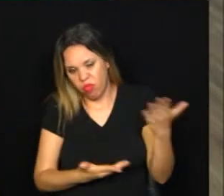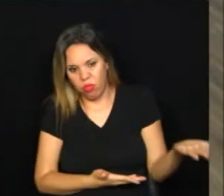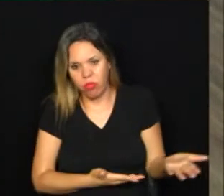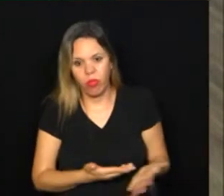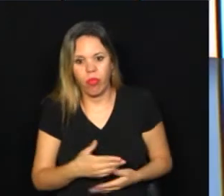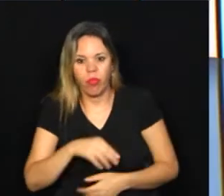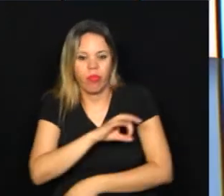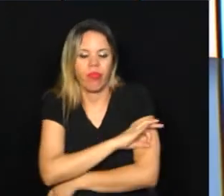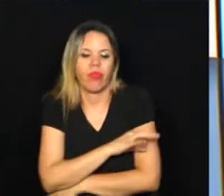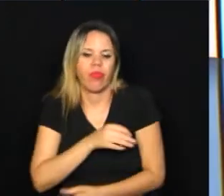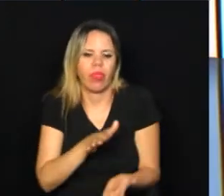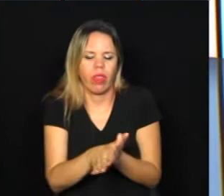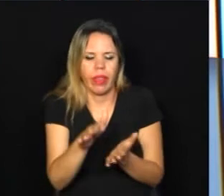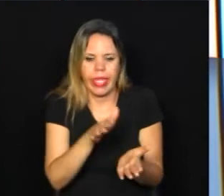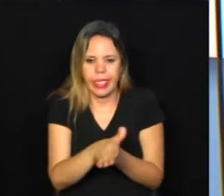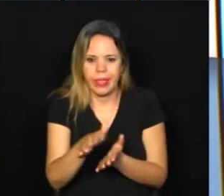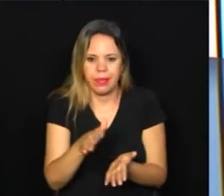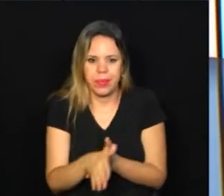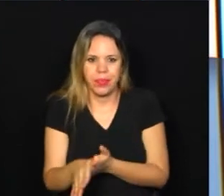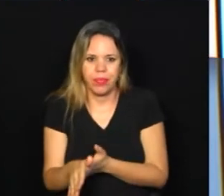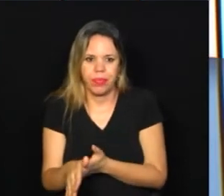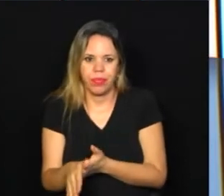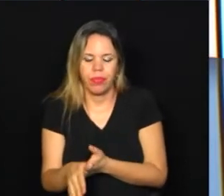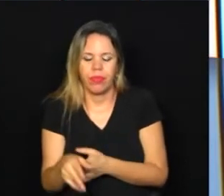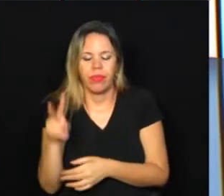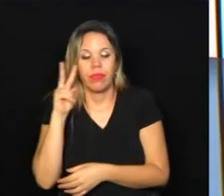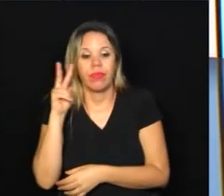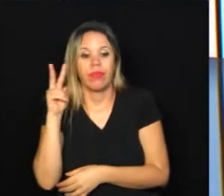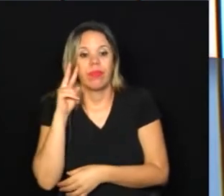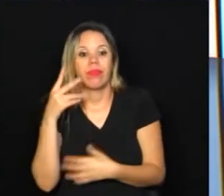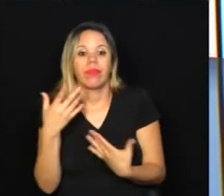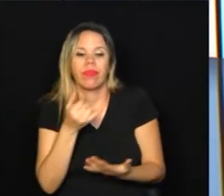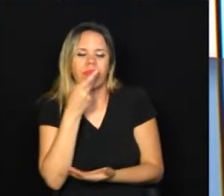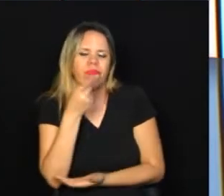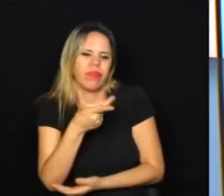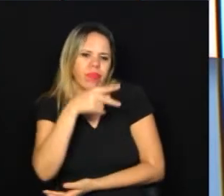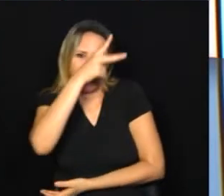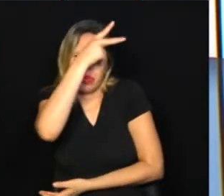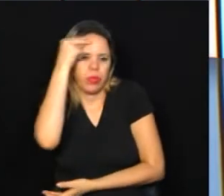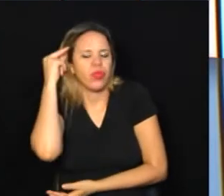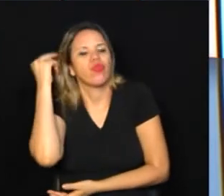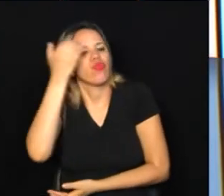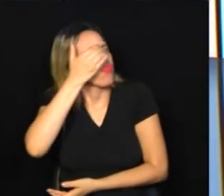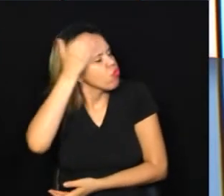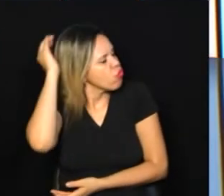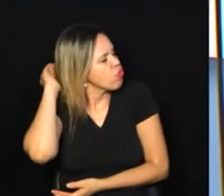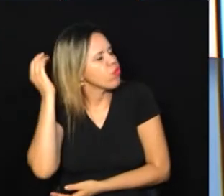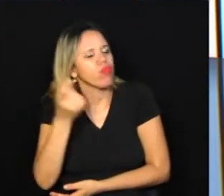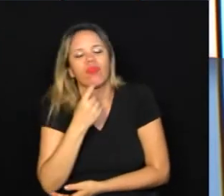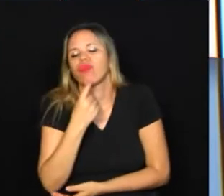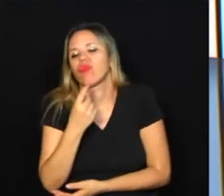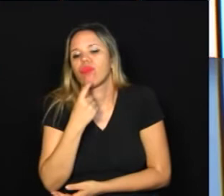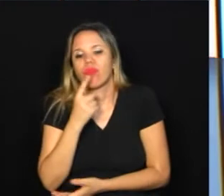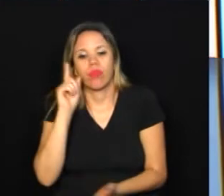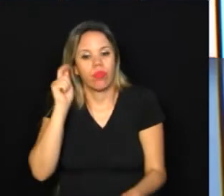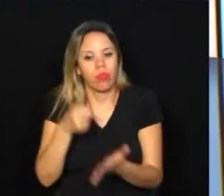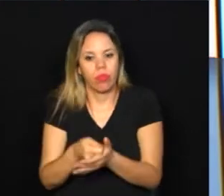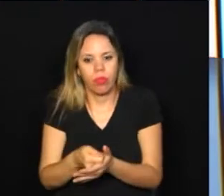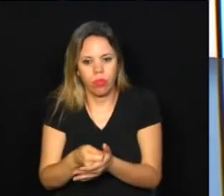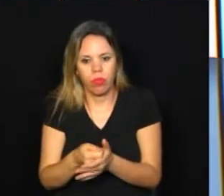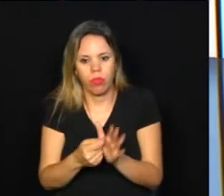a Prefeitura emitiu uma nota nesta segunda-feira, dizendo que o prefeito de Campinas, Dário Saad, determinou